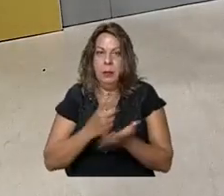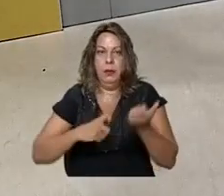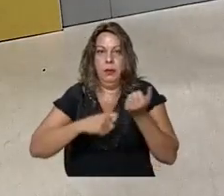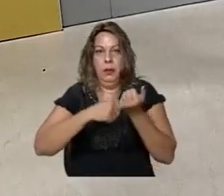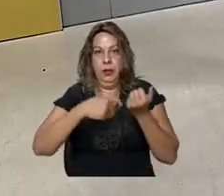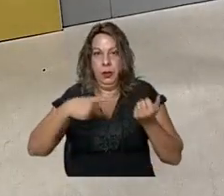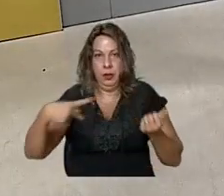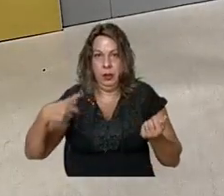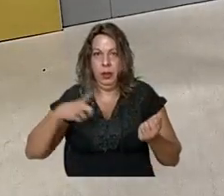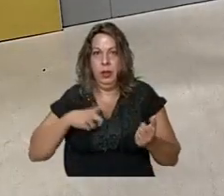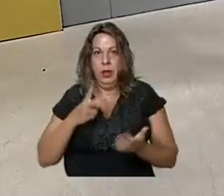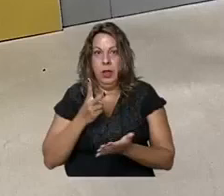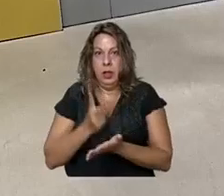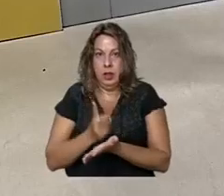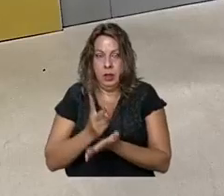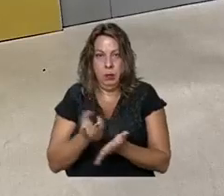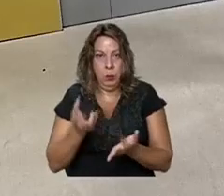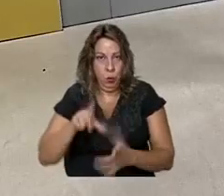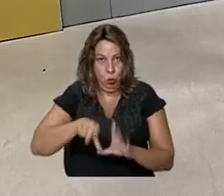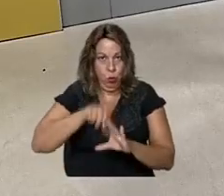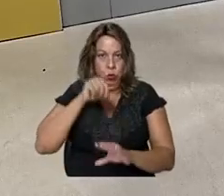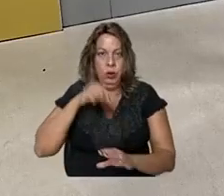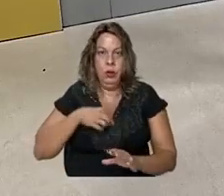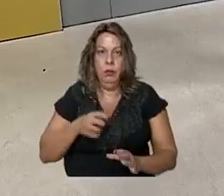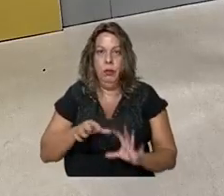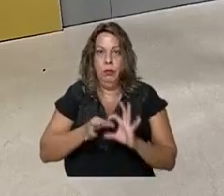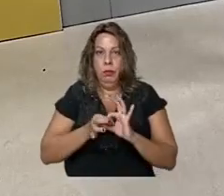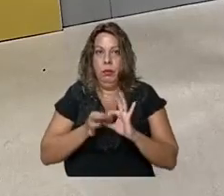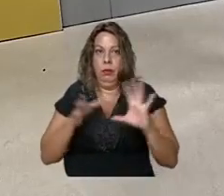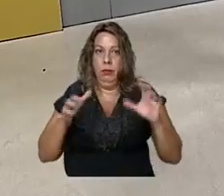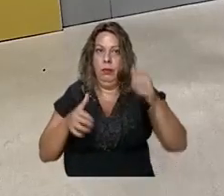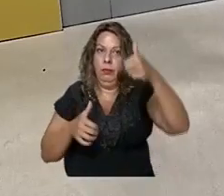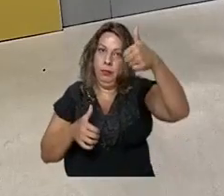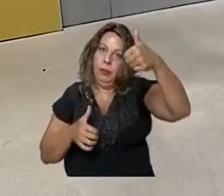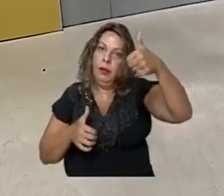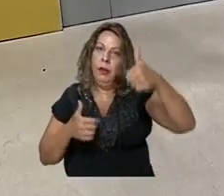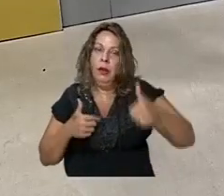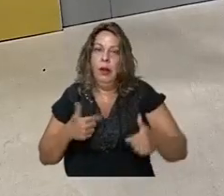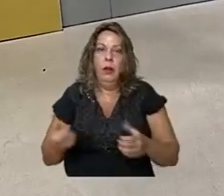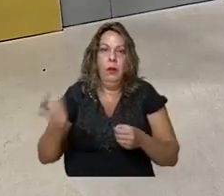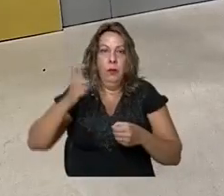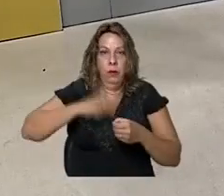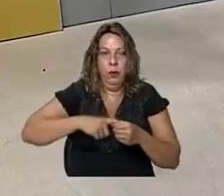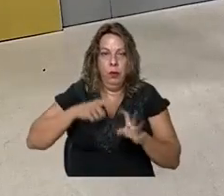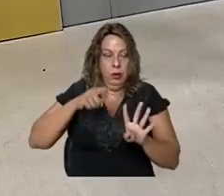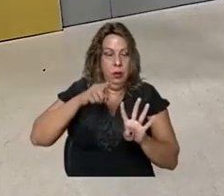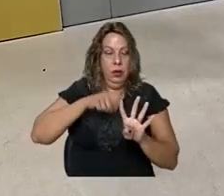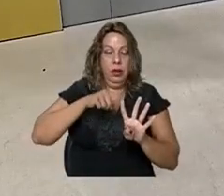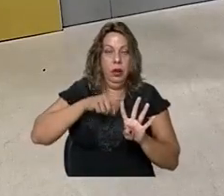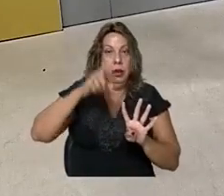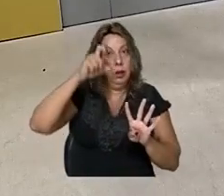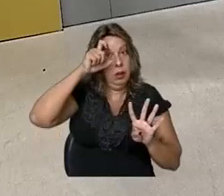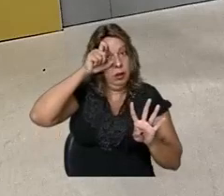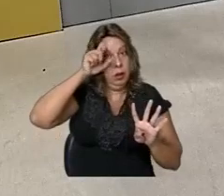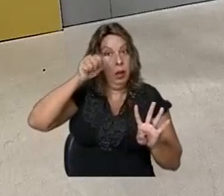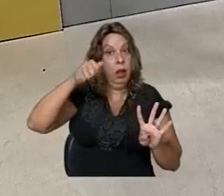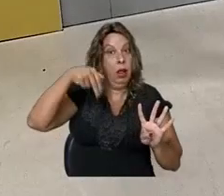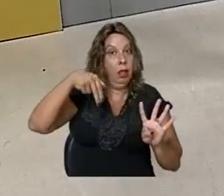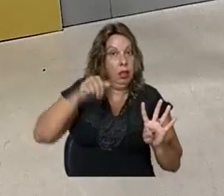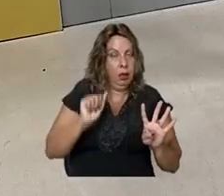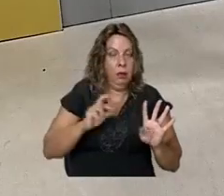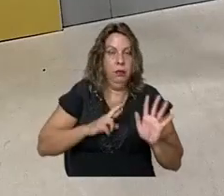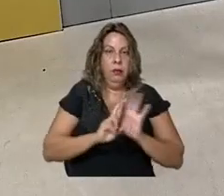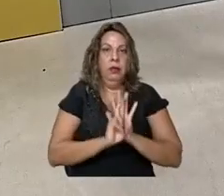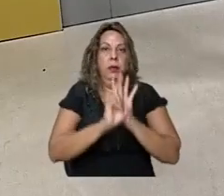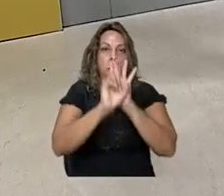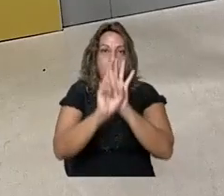você, mas para que eles sejam sorteados, a autorização é necessária. Volto aqui à bancada com a Ana Carolina de Jesus, nossa auditora e